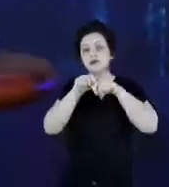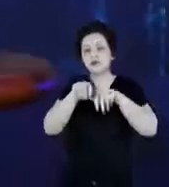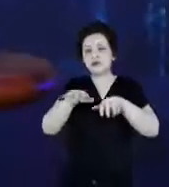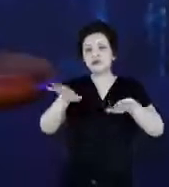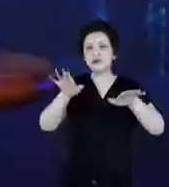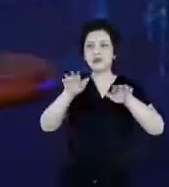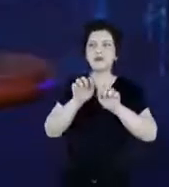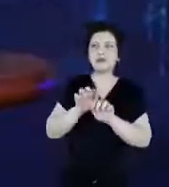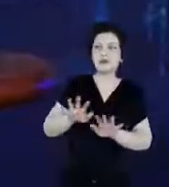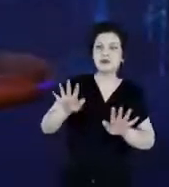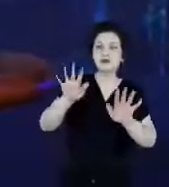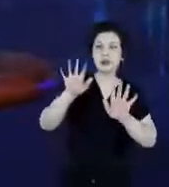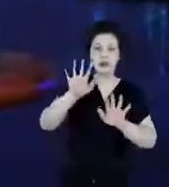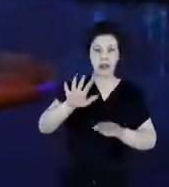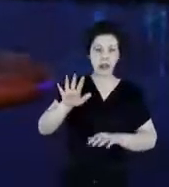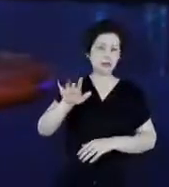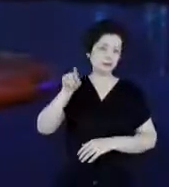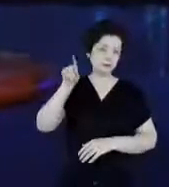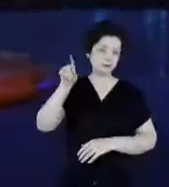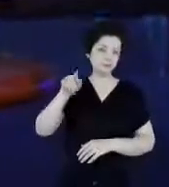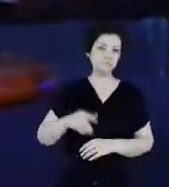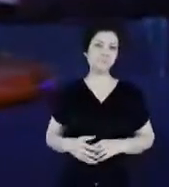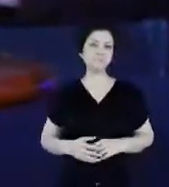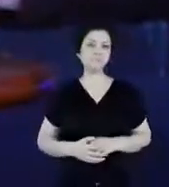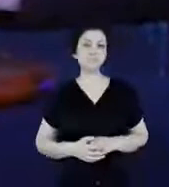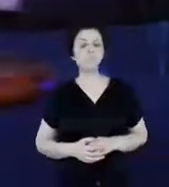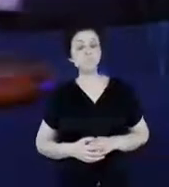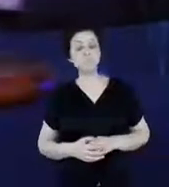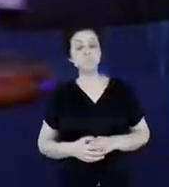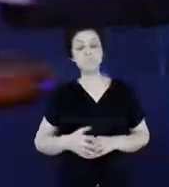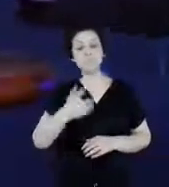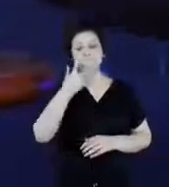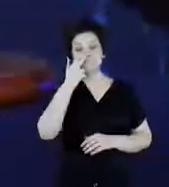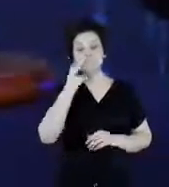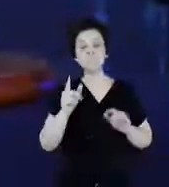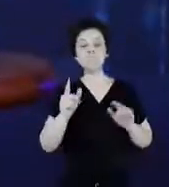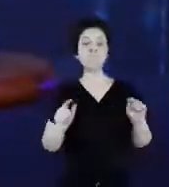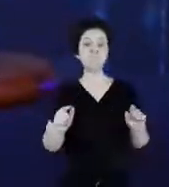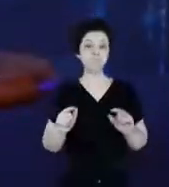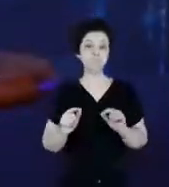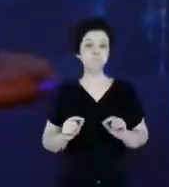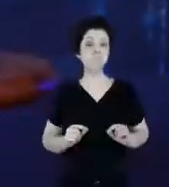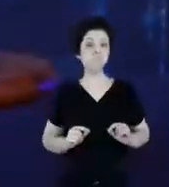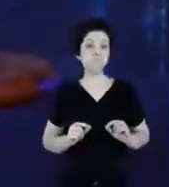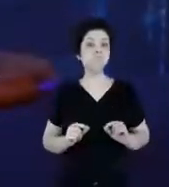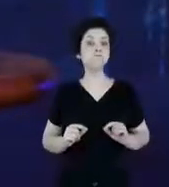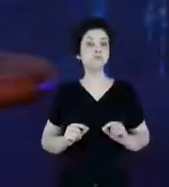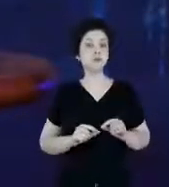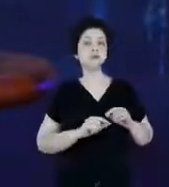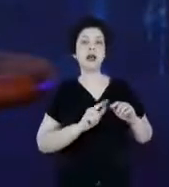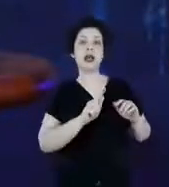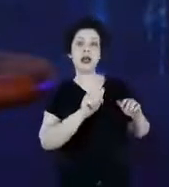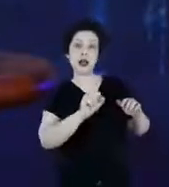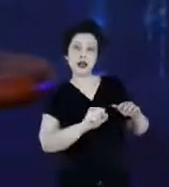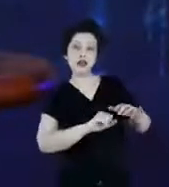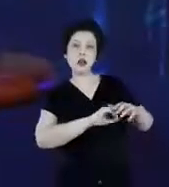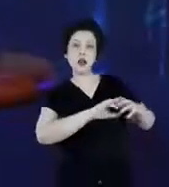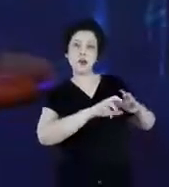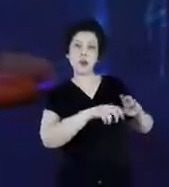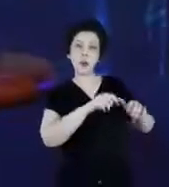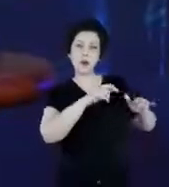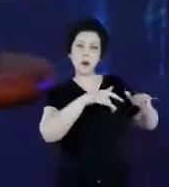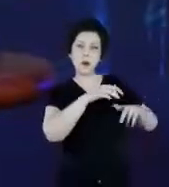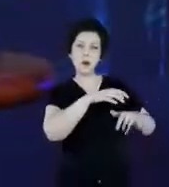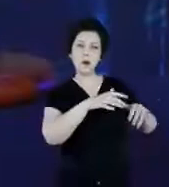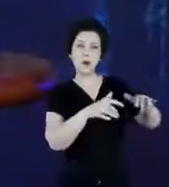de transmissão na região. Eu acho que a questão do biogás, né, a questão da própria